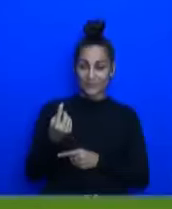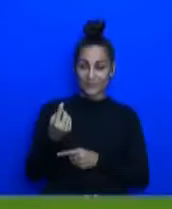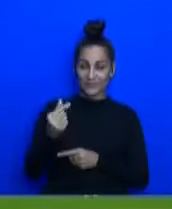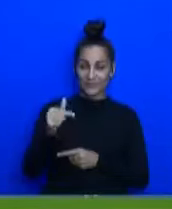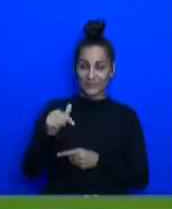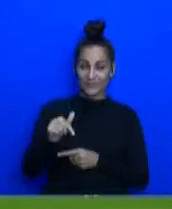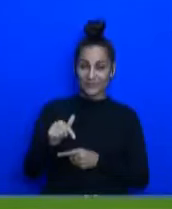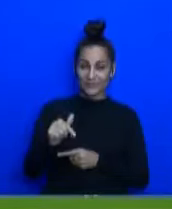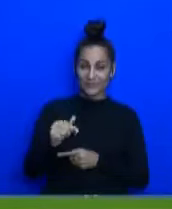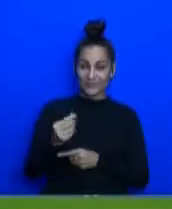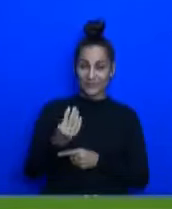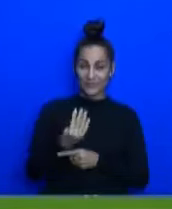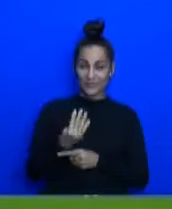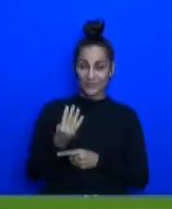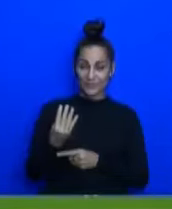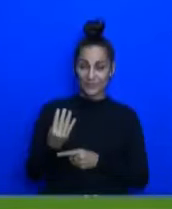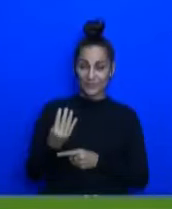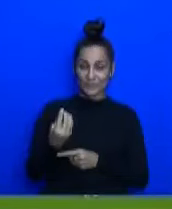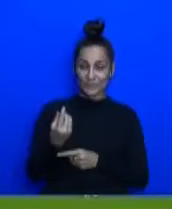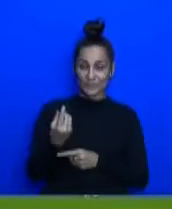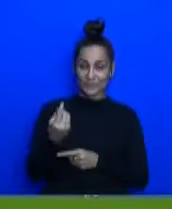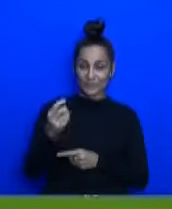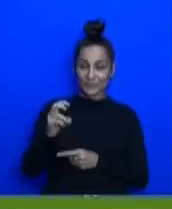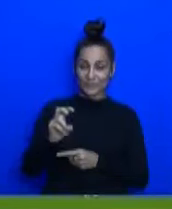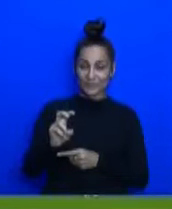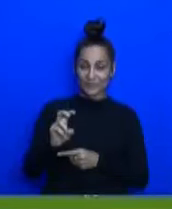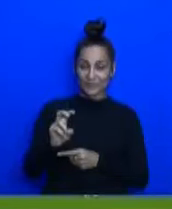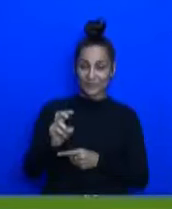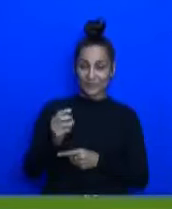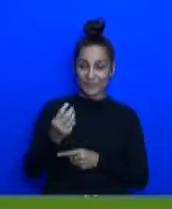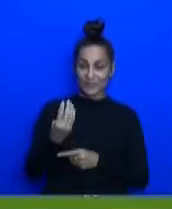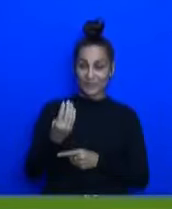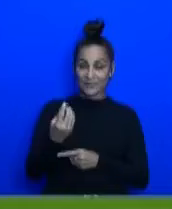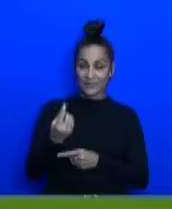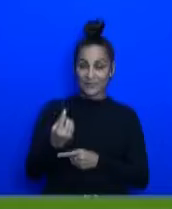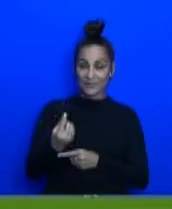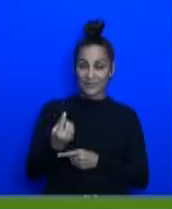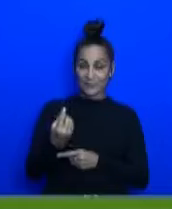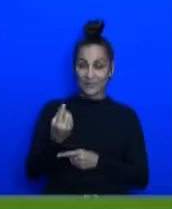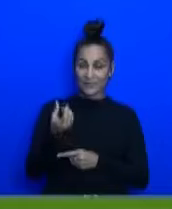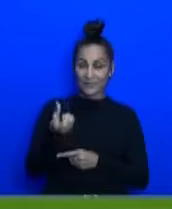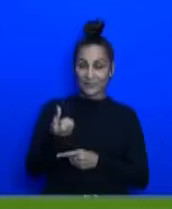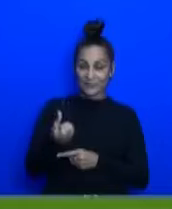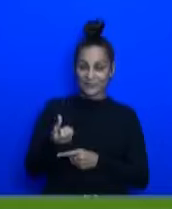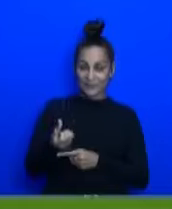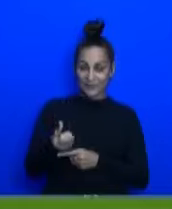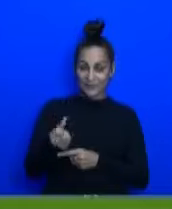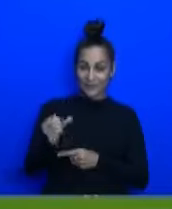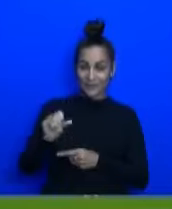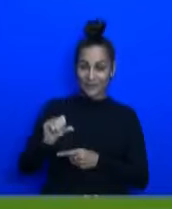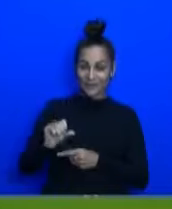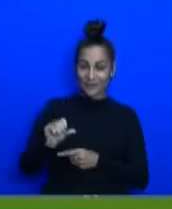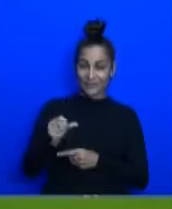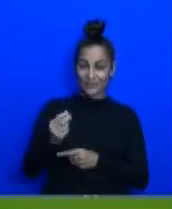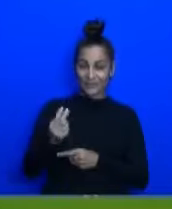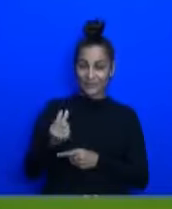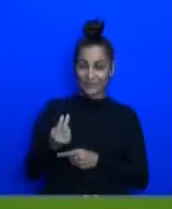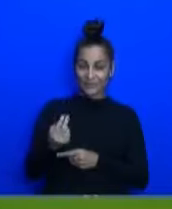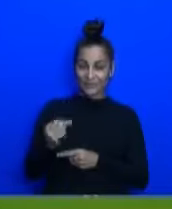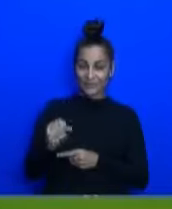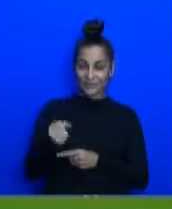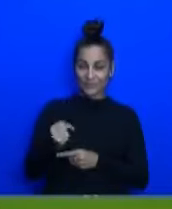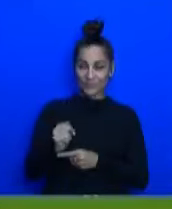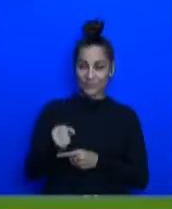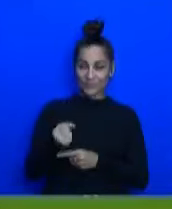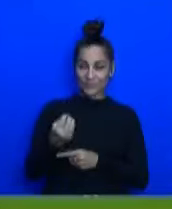52, 17, 44, 15, 41, 16,